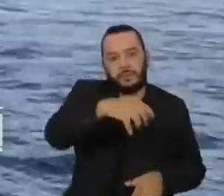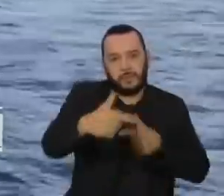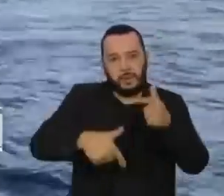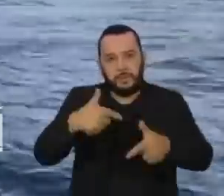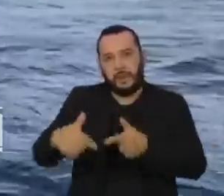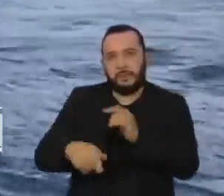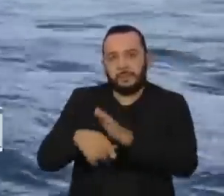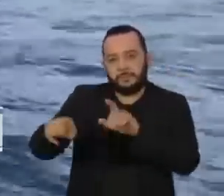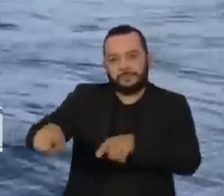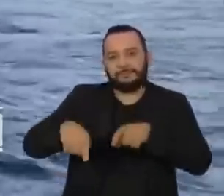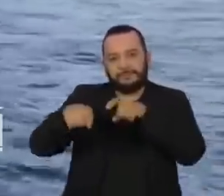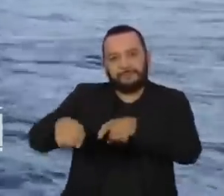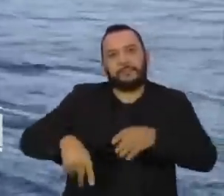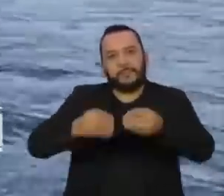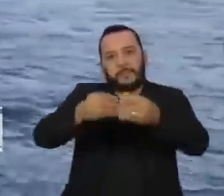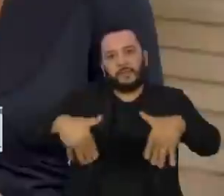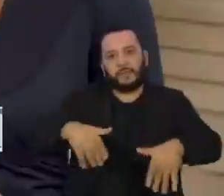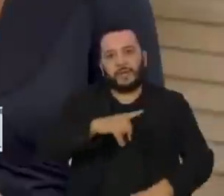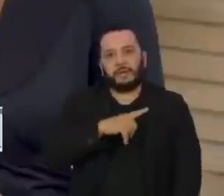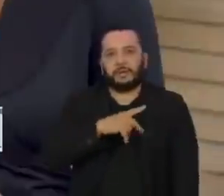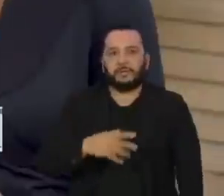à agricultura os prometidos